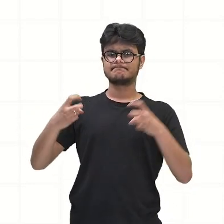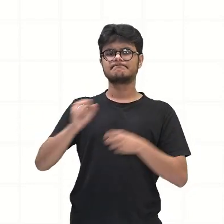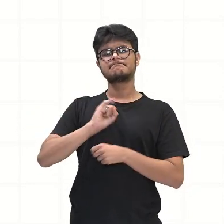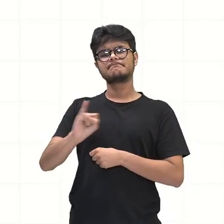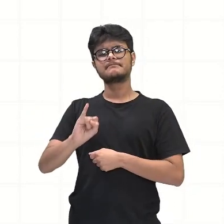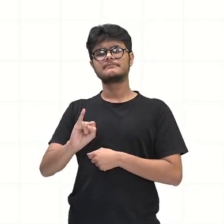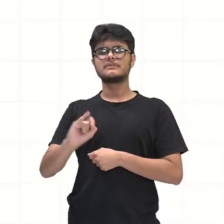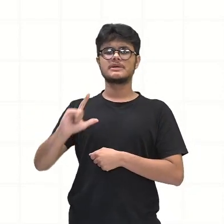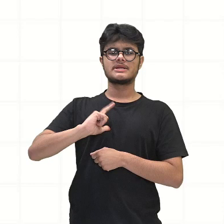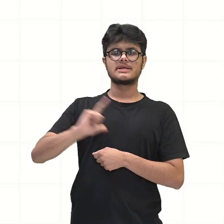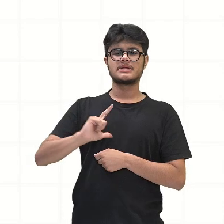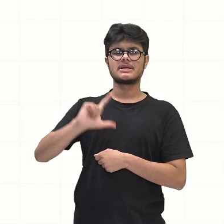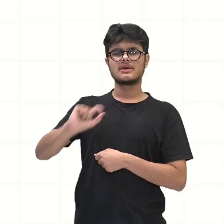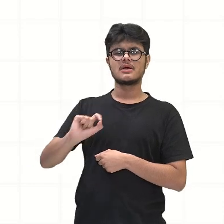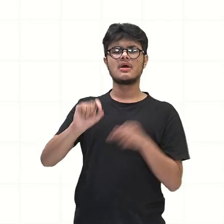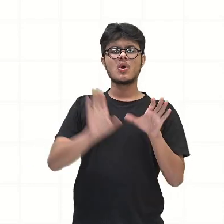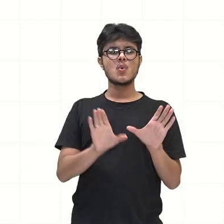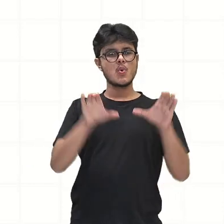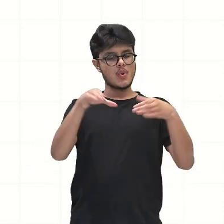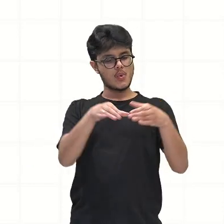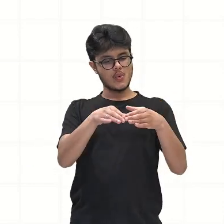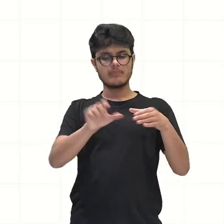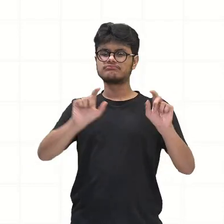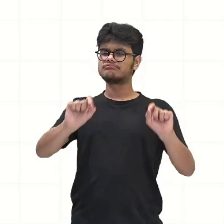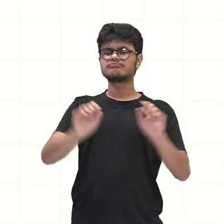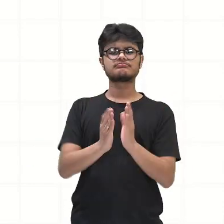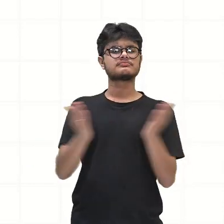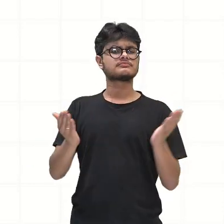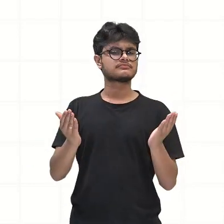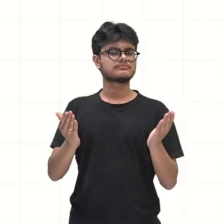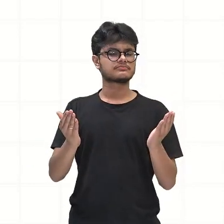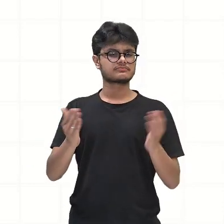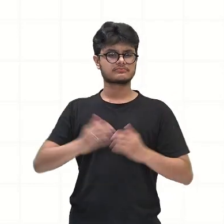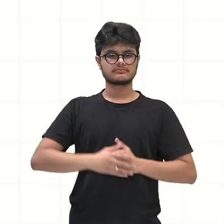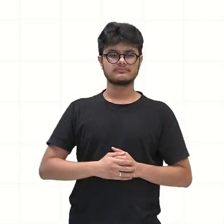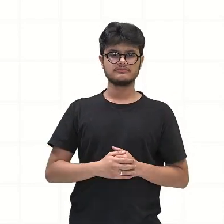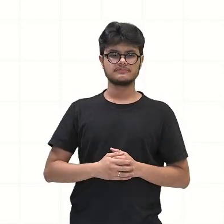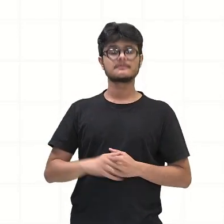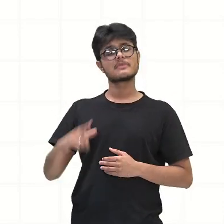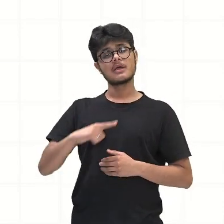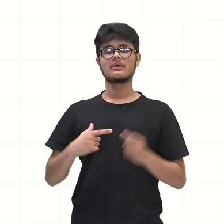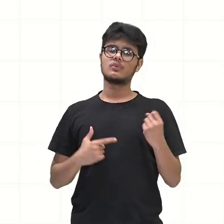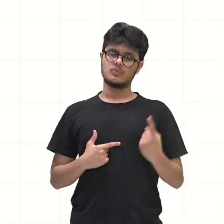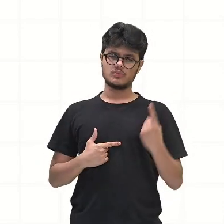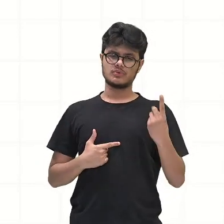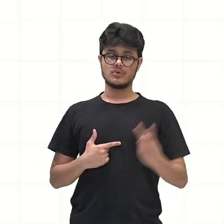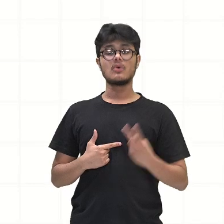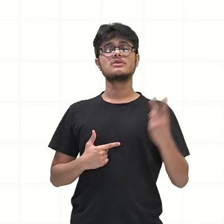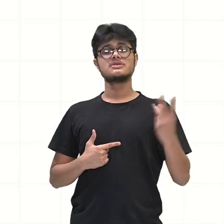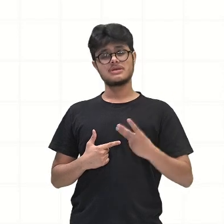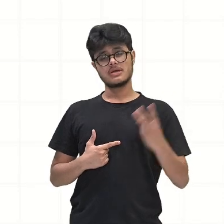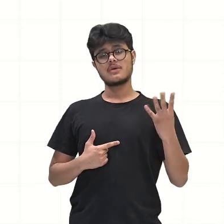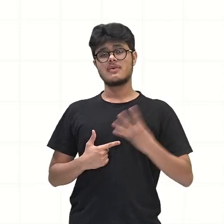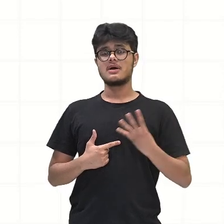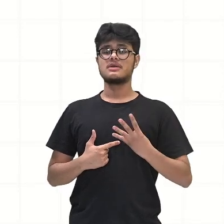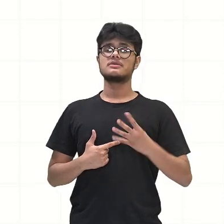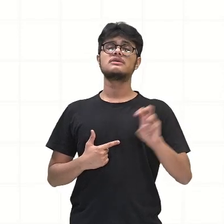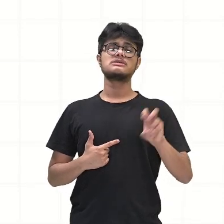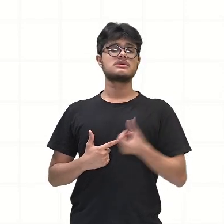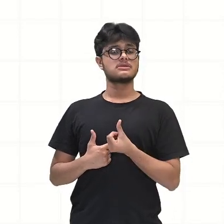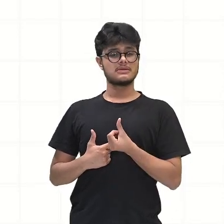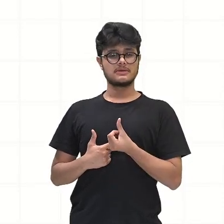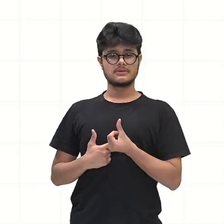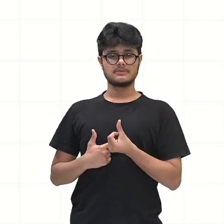superior, temos como espaço amostral o conjunto ômega igual a 1, 2, 3, 4, 5, 6. Portanto, o